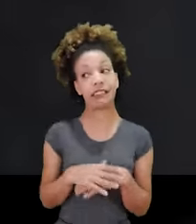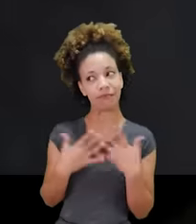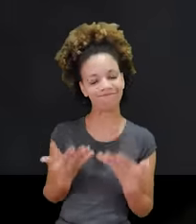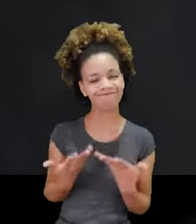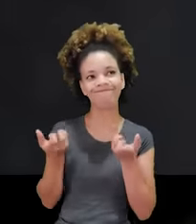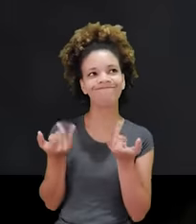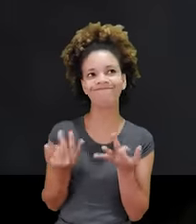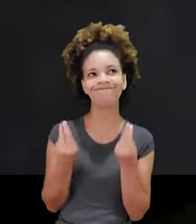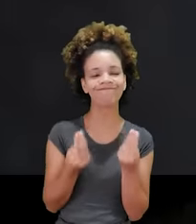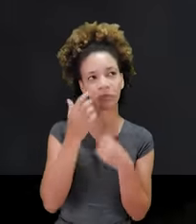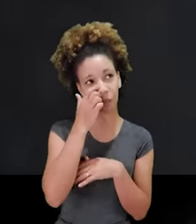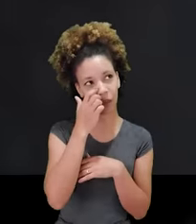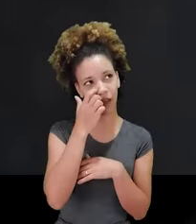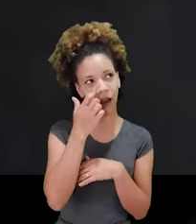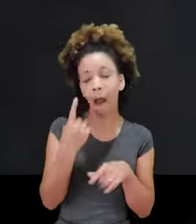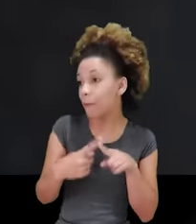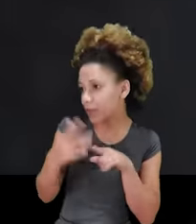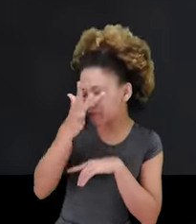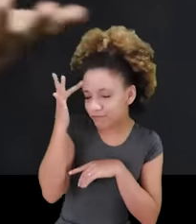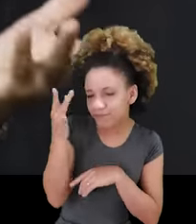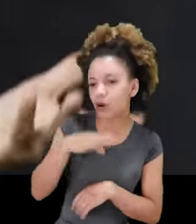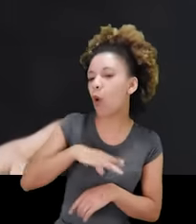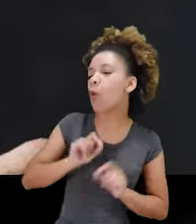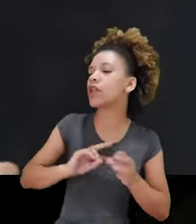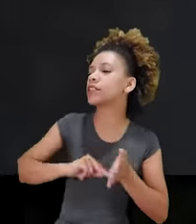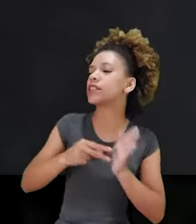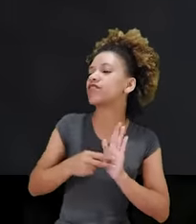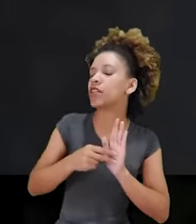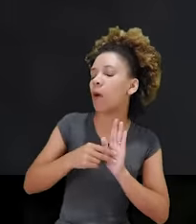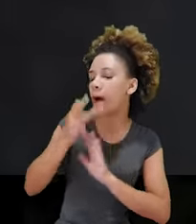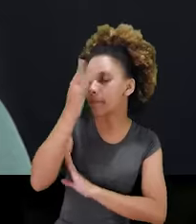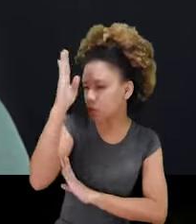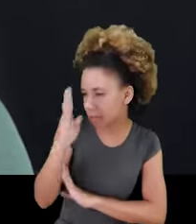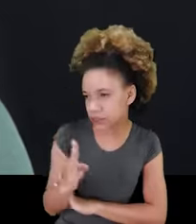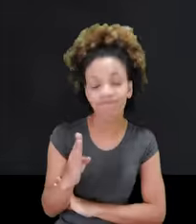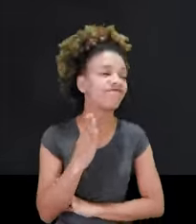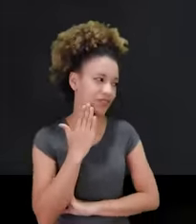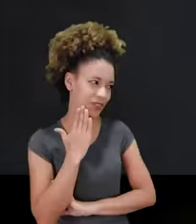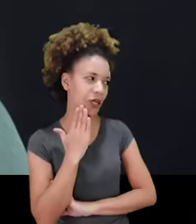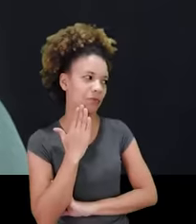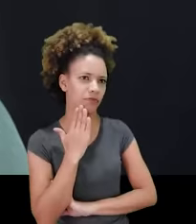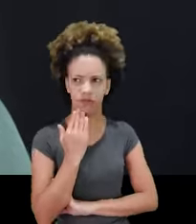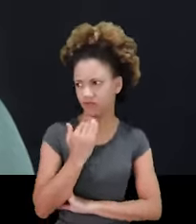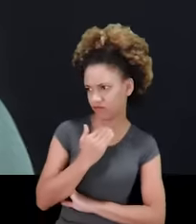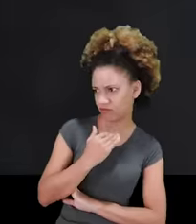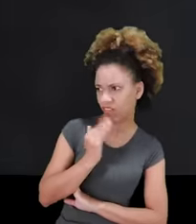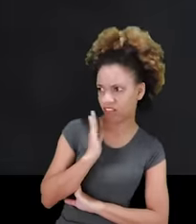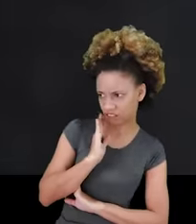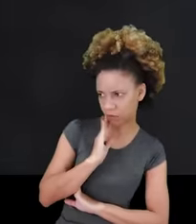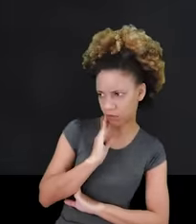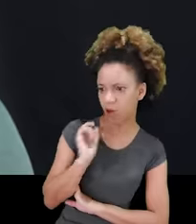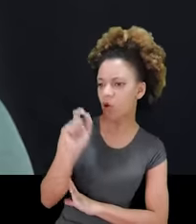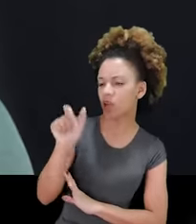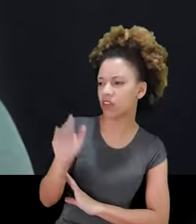complicado definir isso. O que é um português? Eu mesmo, se eu te perguntar o que é um brasileiro, é difícil, não é? Eu sei dizer. Sabes? Sei. Então ajuda, o